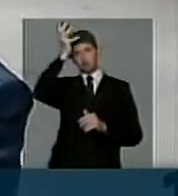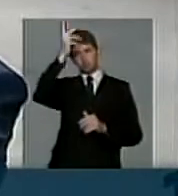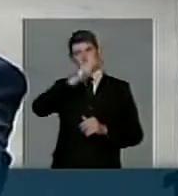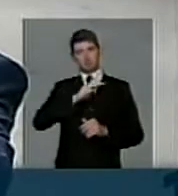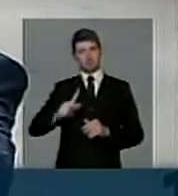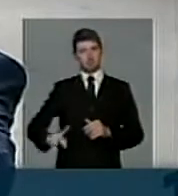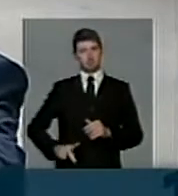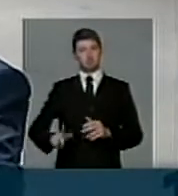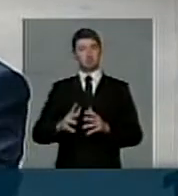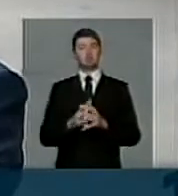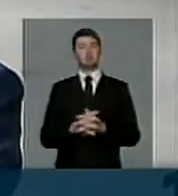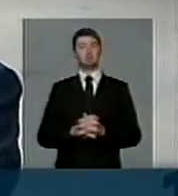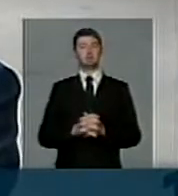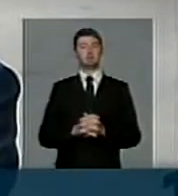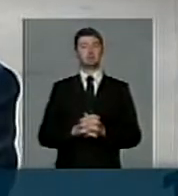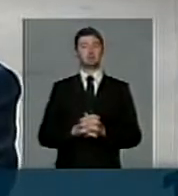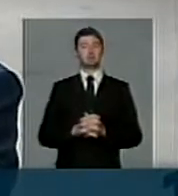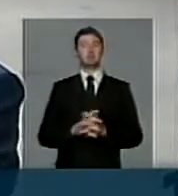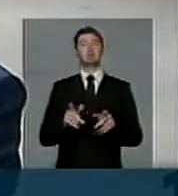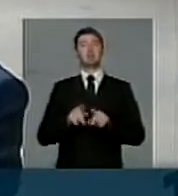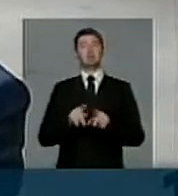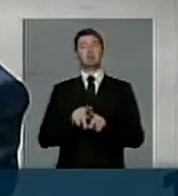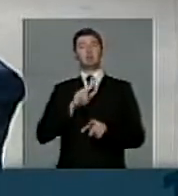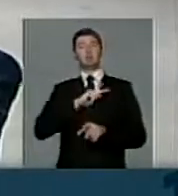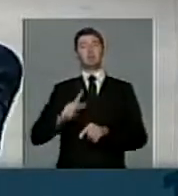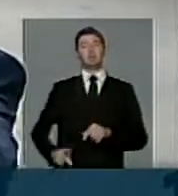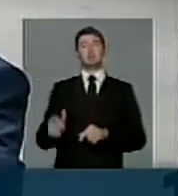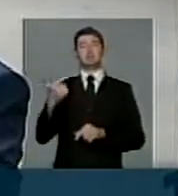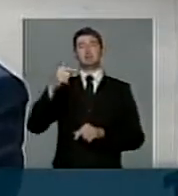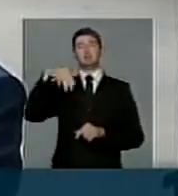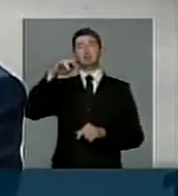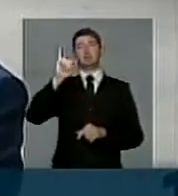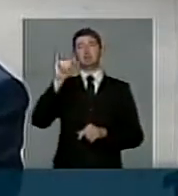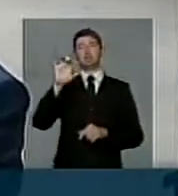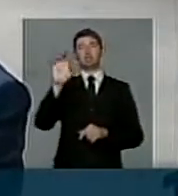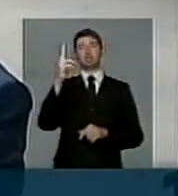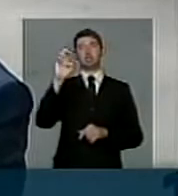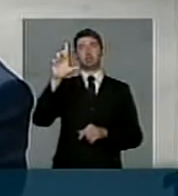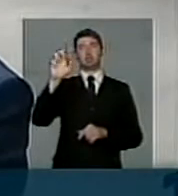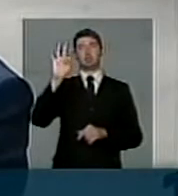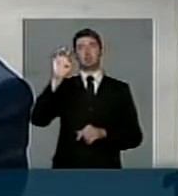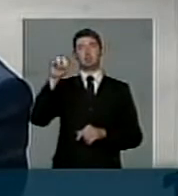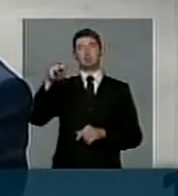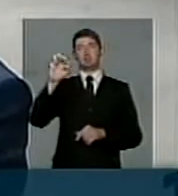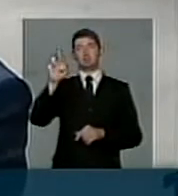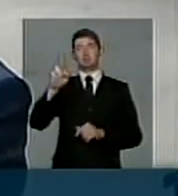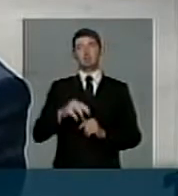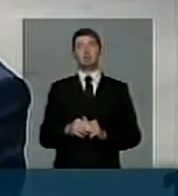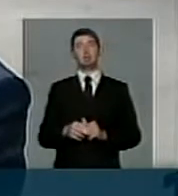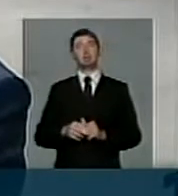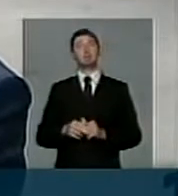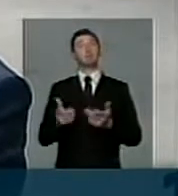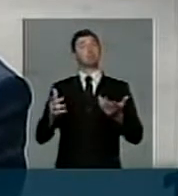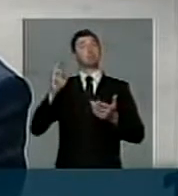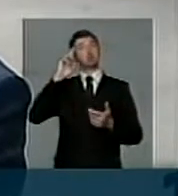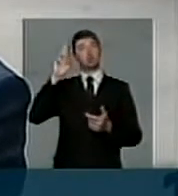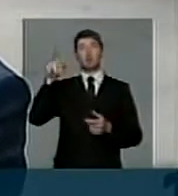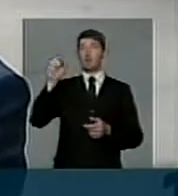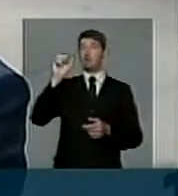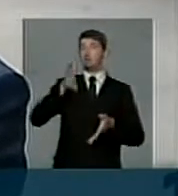mesmo naquelas condições adversas que não tínhamos o programa Minha Casa, Minha Vida e tantos programas que hoje o governo também, que